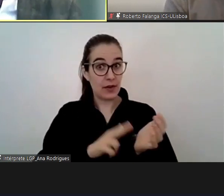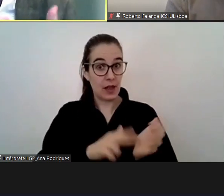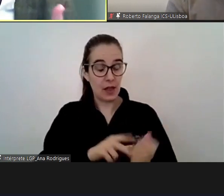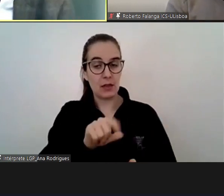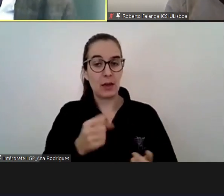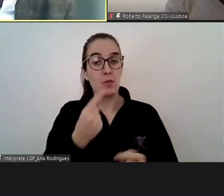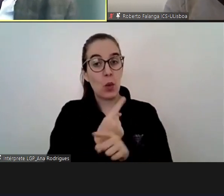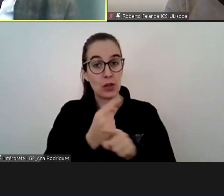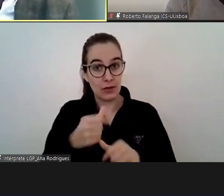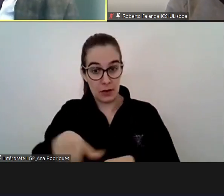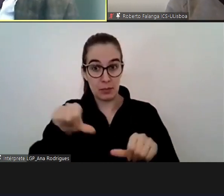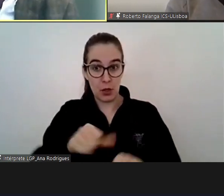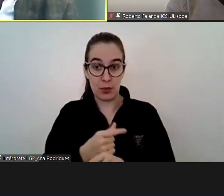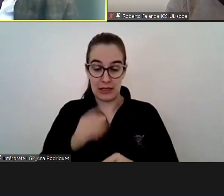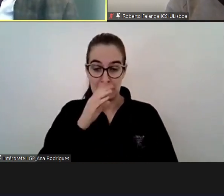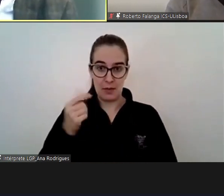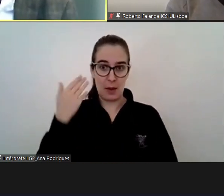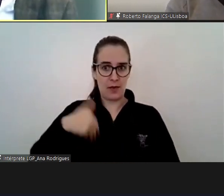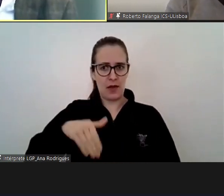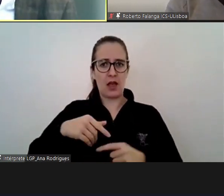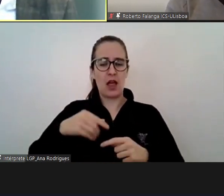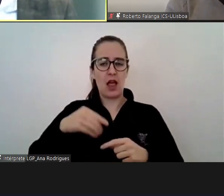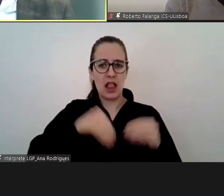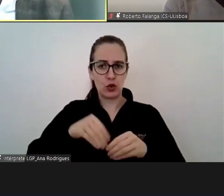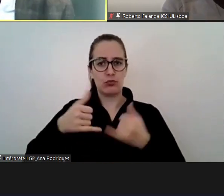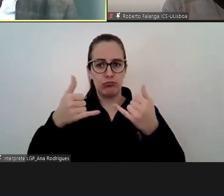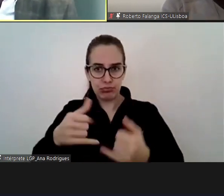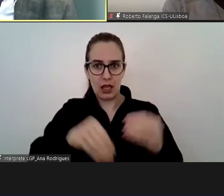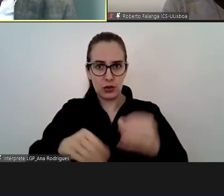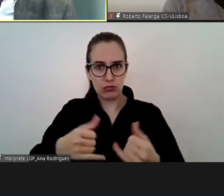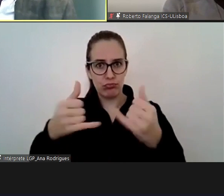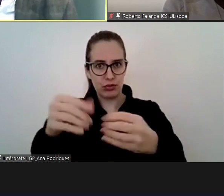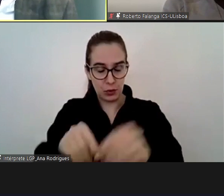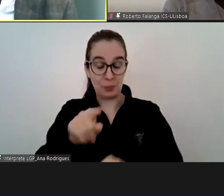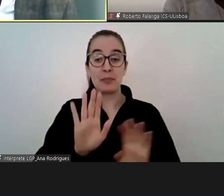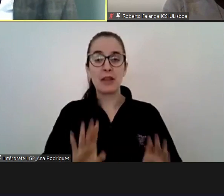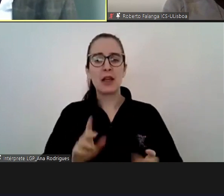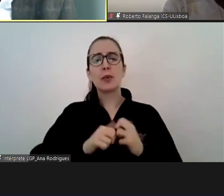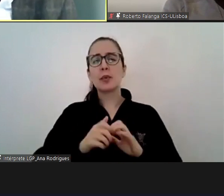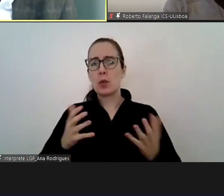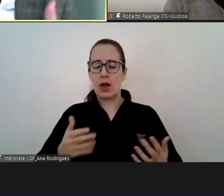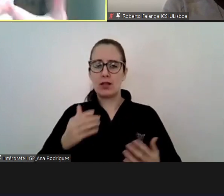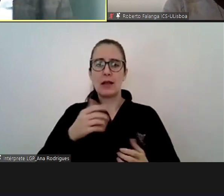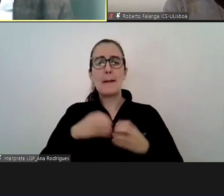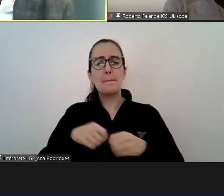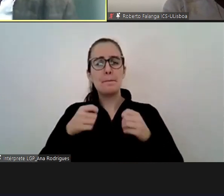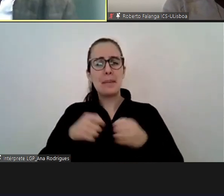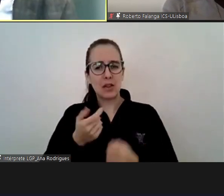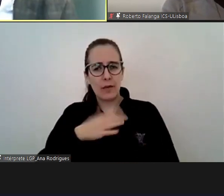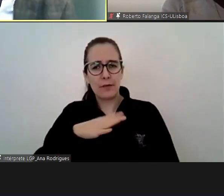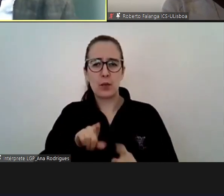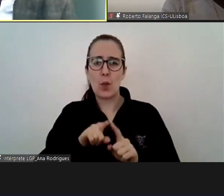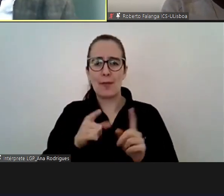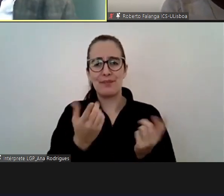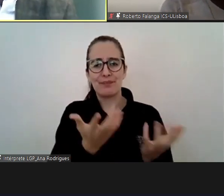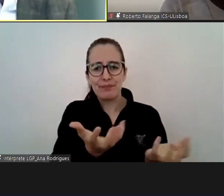neste ciclo eleitoral, como a Luísa dizia ao princípio, que vamos viver, com a forma como os partidos querem chegar aos jovens. Há, neste momento, enfim, vamos ver, ainda é cedo, mas há